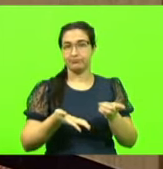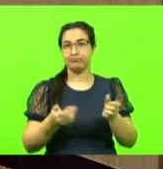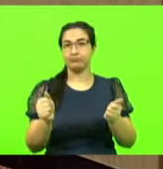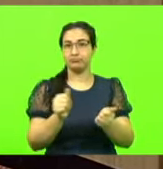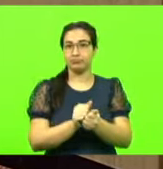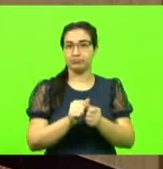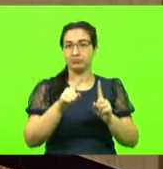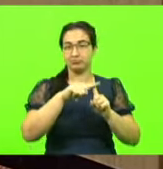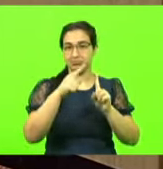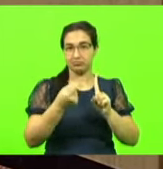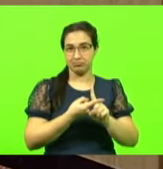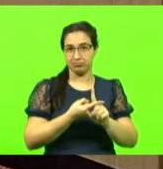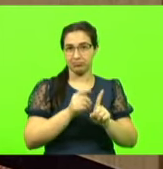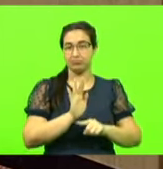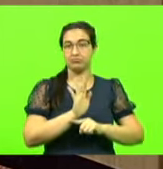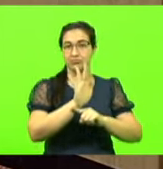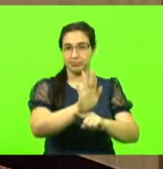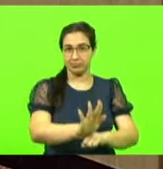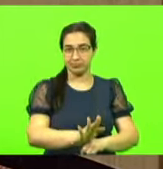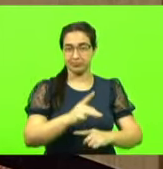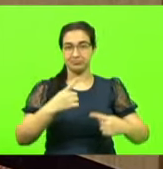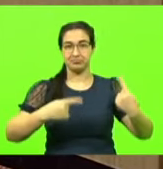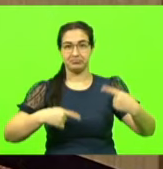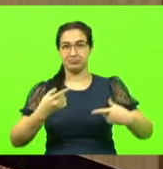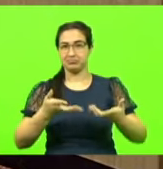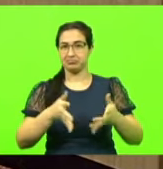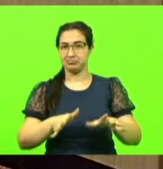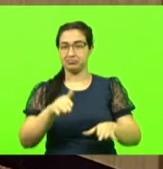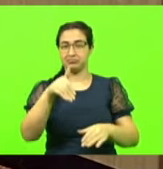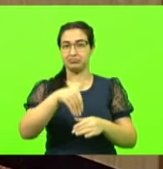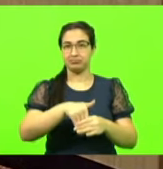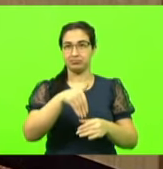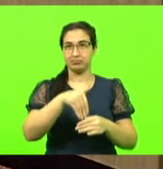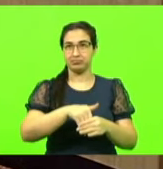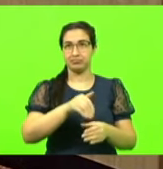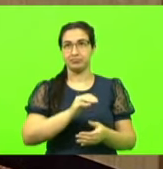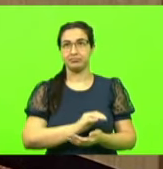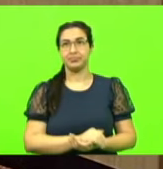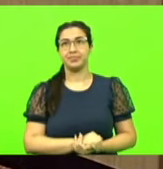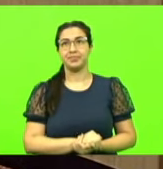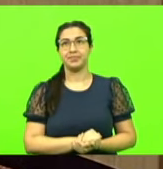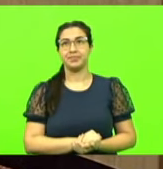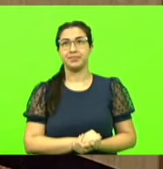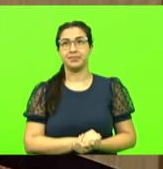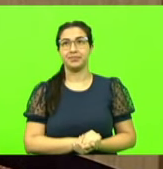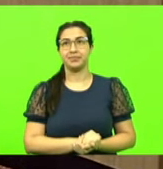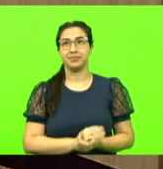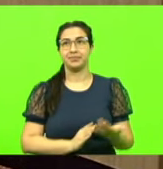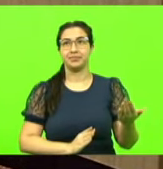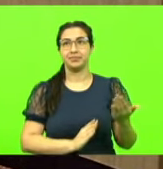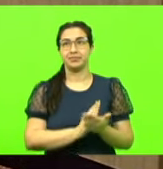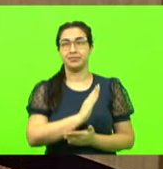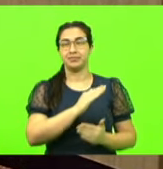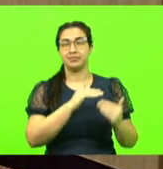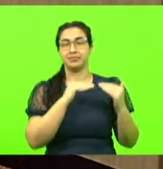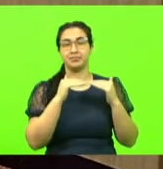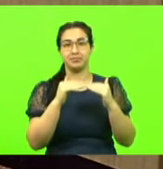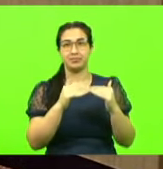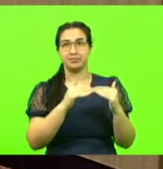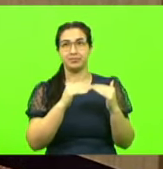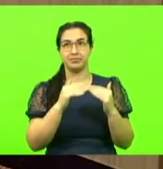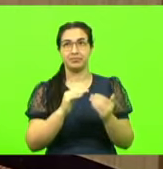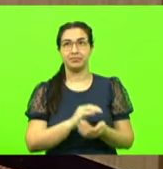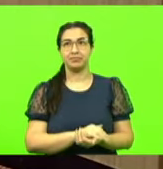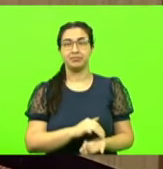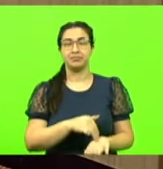parto, em discussão. Não havendo quem queira discutir, é em votação. Deputados que aprovam, permaneçam como se encontram. Aprovado por